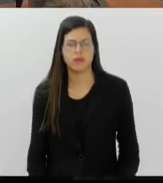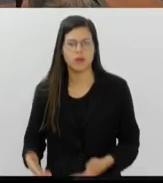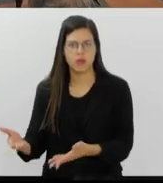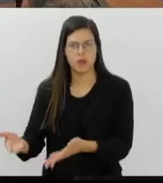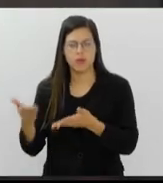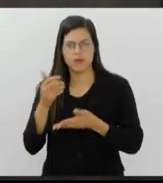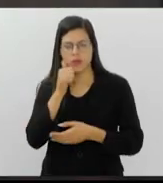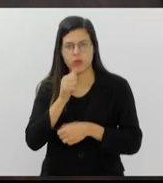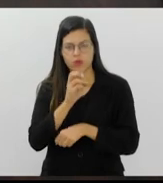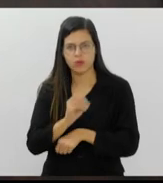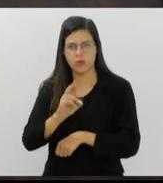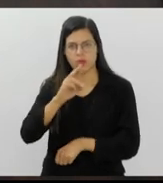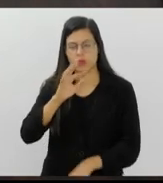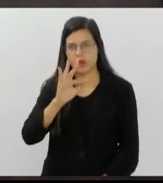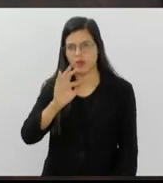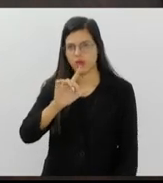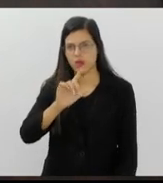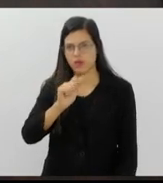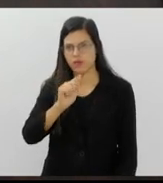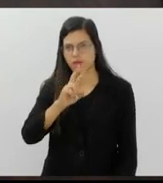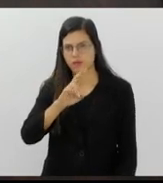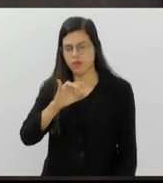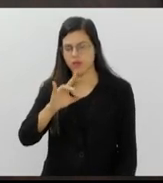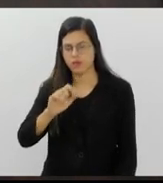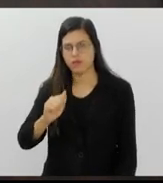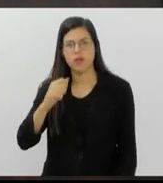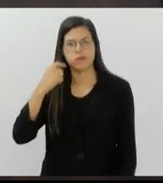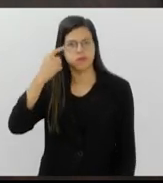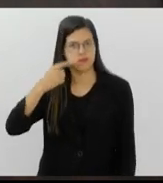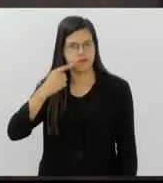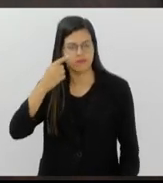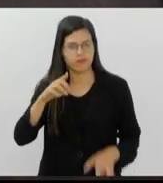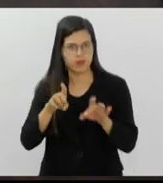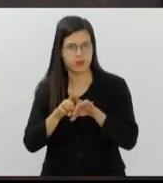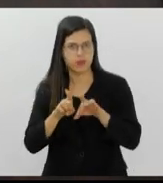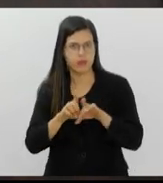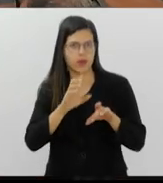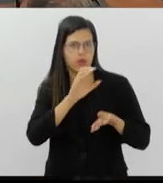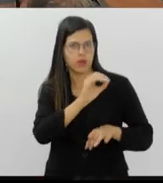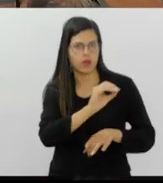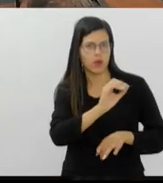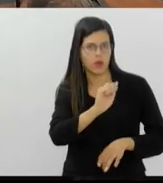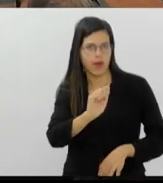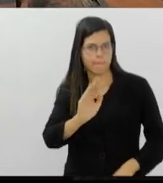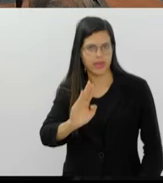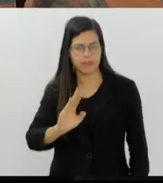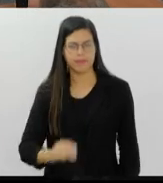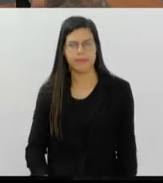Convido a doutora Flávia Ribeiro, advogada também da Ordem dos Advogados do Brasil.